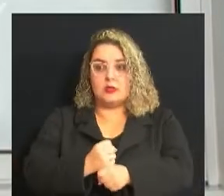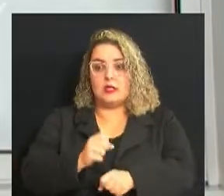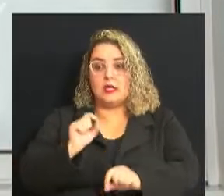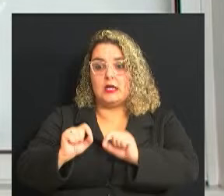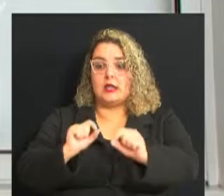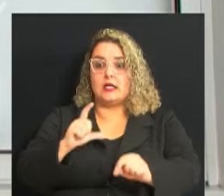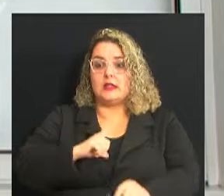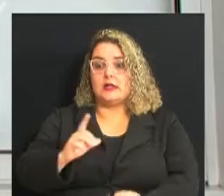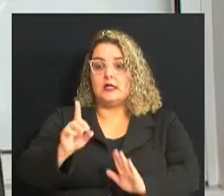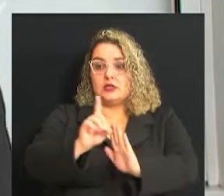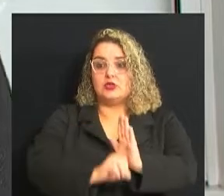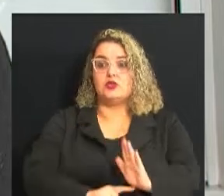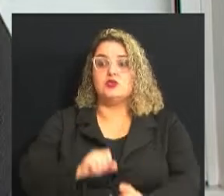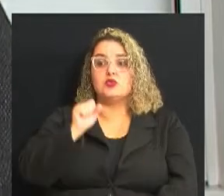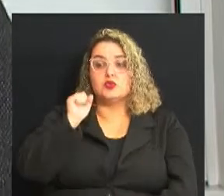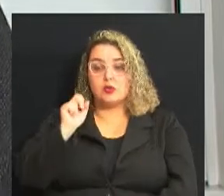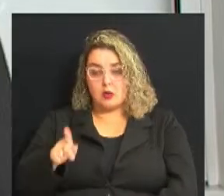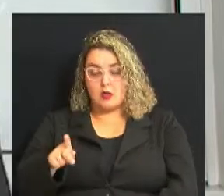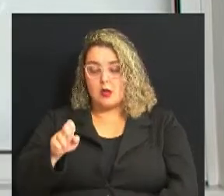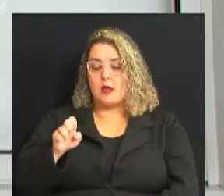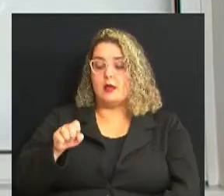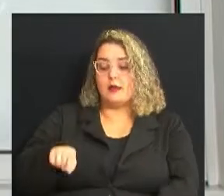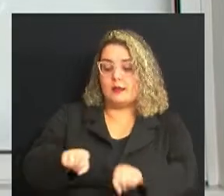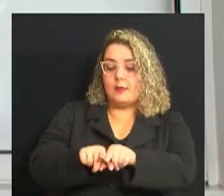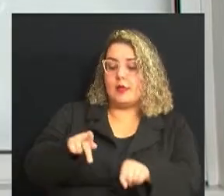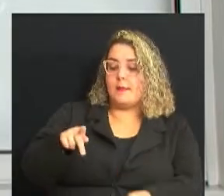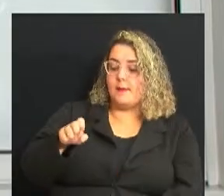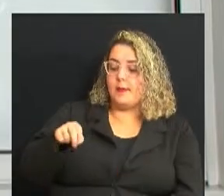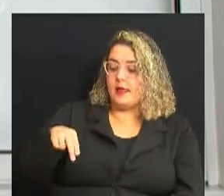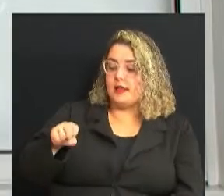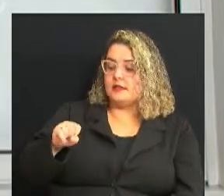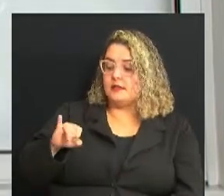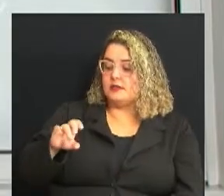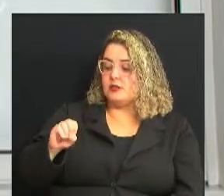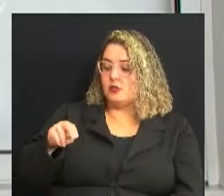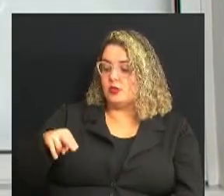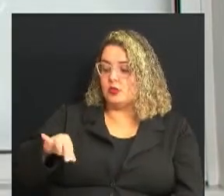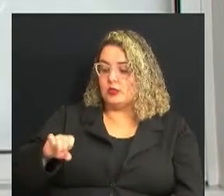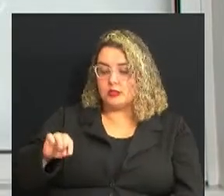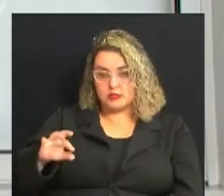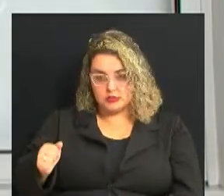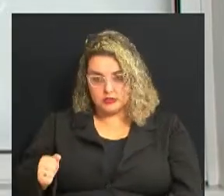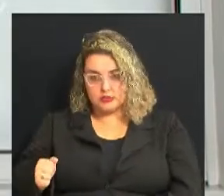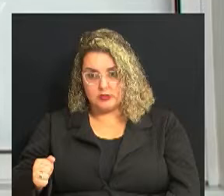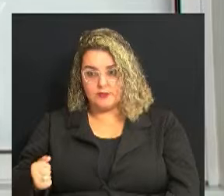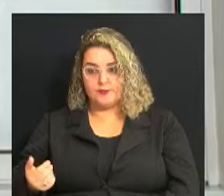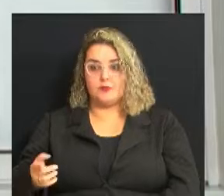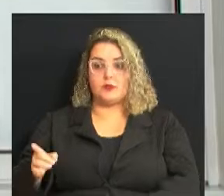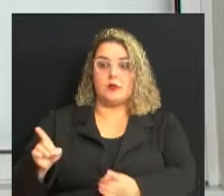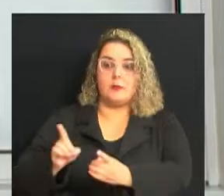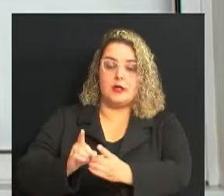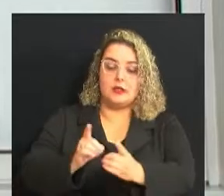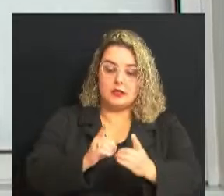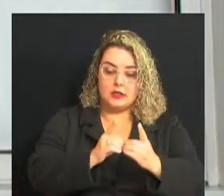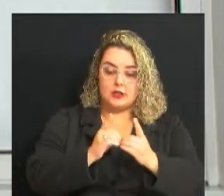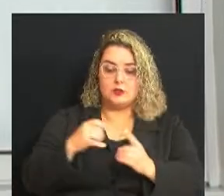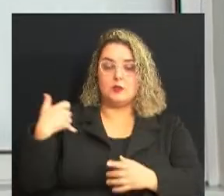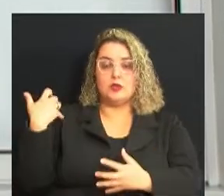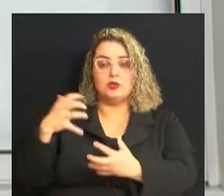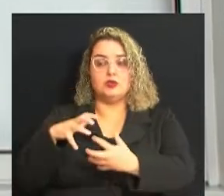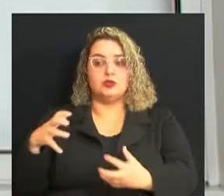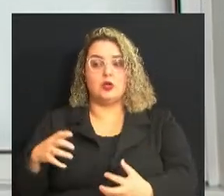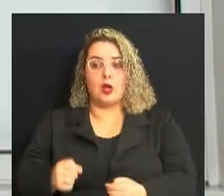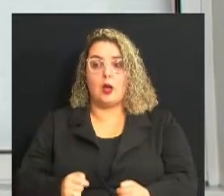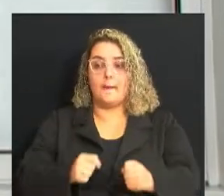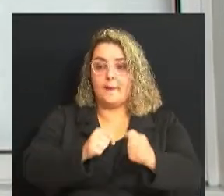os aposentados e pensionistas, os beneficiários do amparo social ao idoso, beneficiários